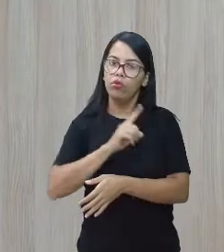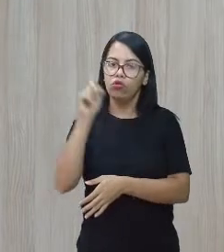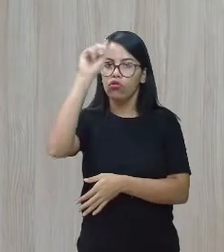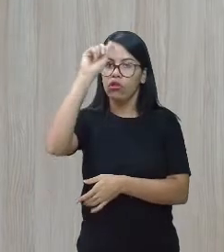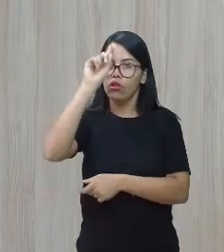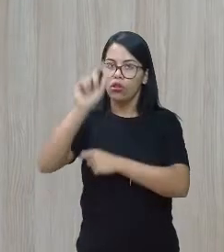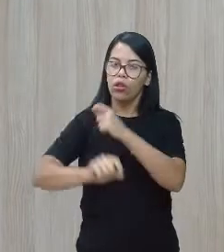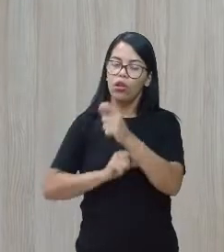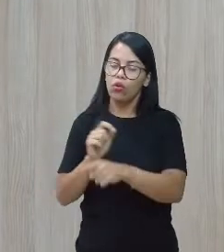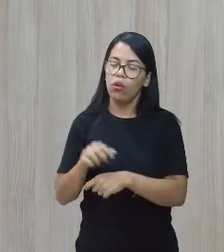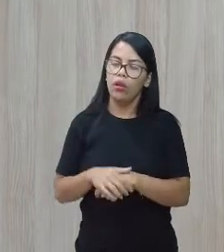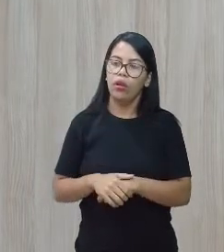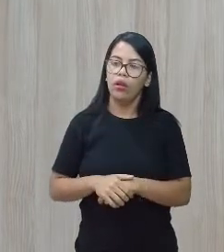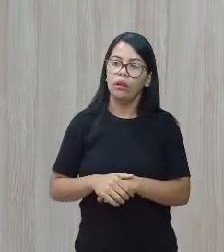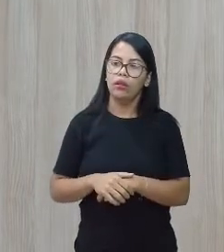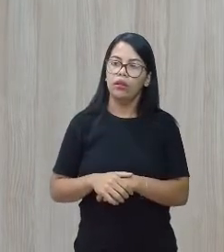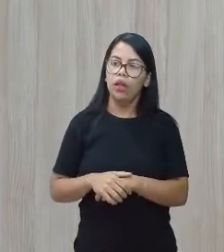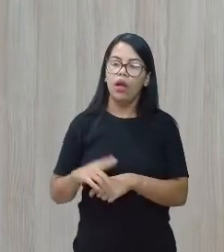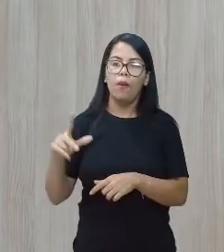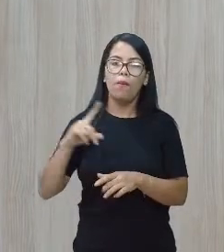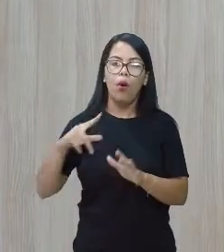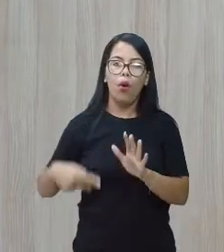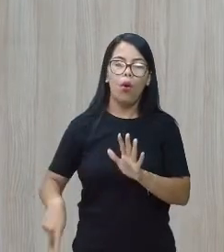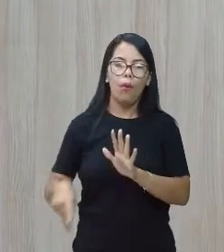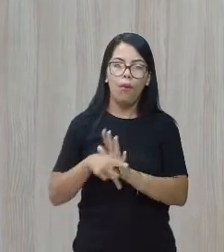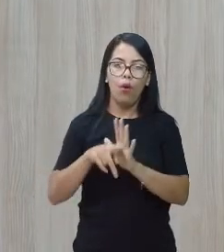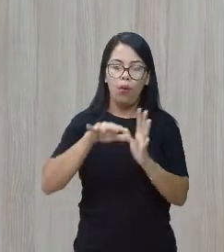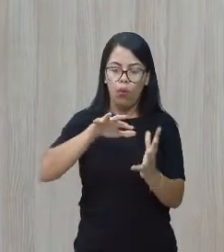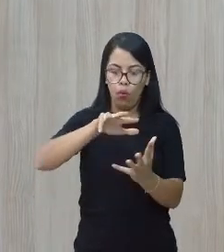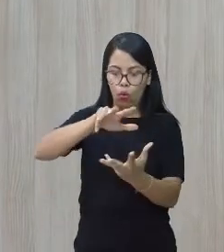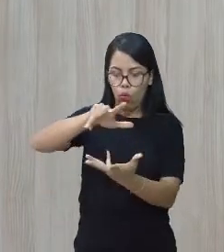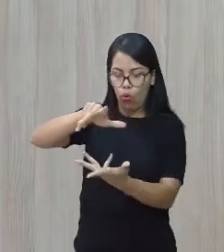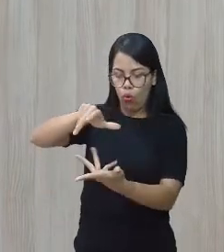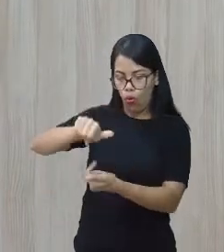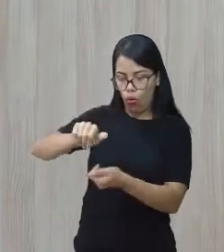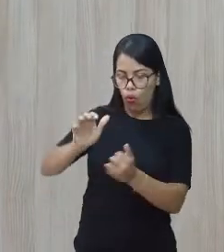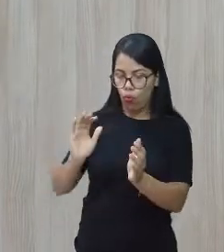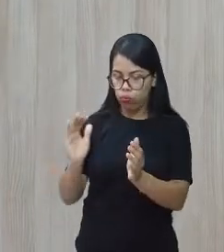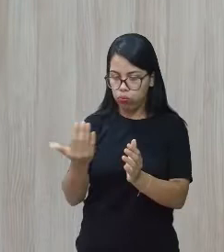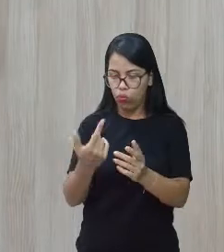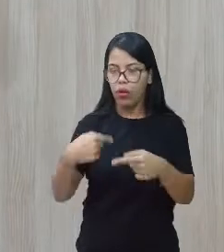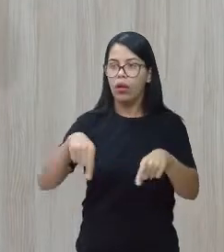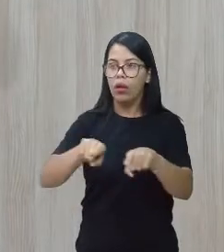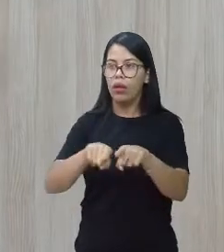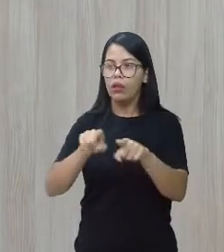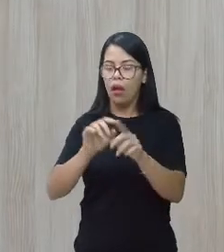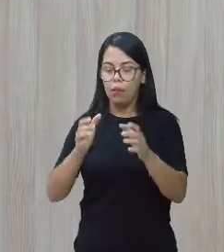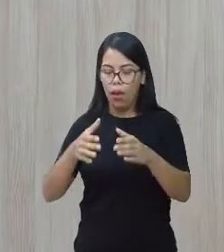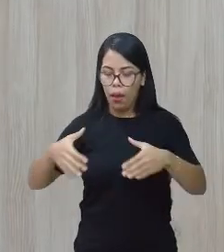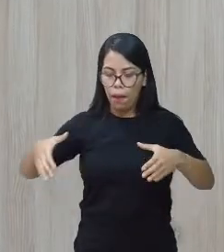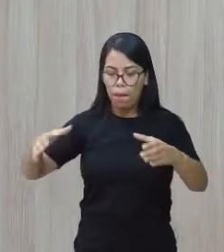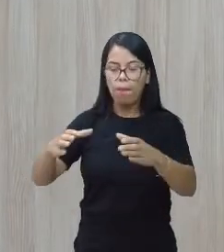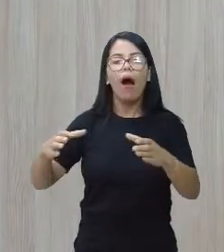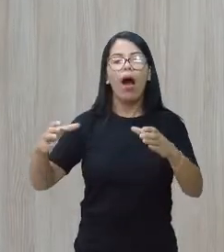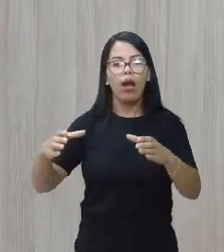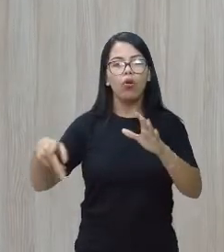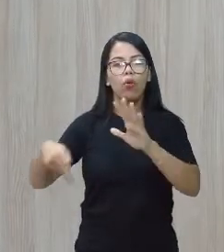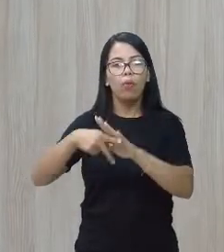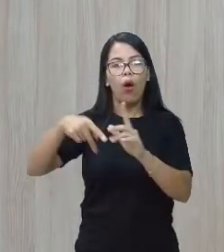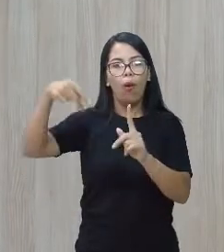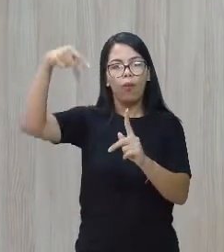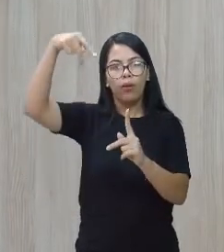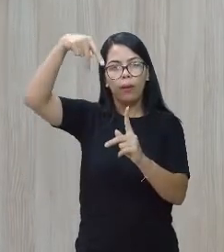a gente tem o mapa, né, o mapa mundo, né, o globo terrestre, e o barril de petróleo que eu também falei na aula passada, certo?